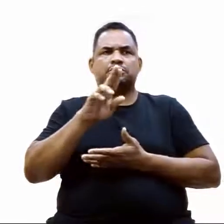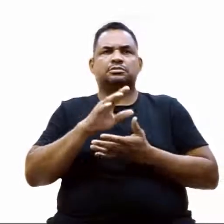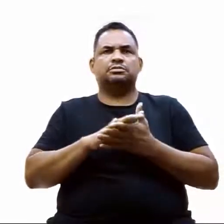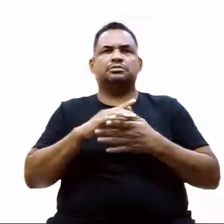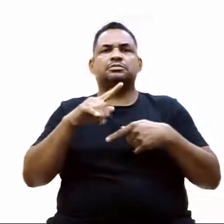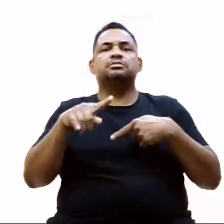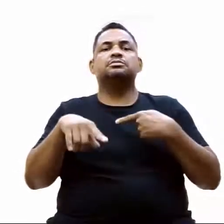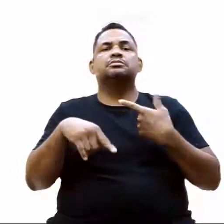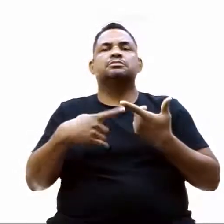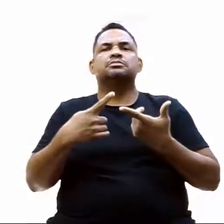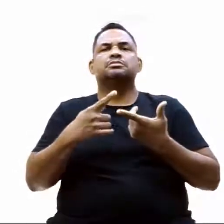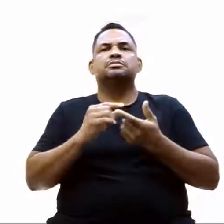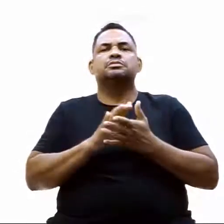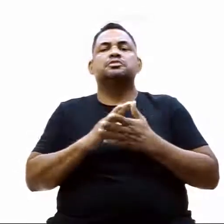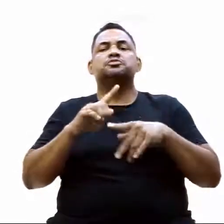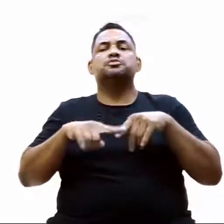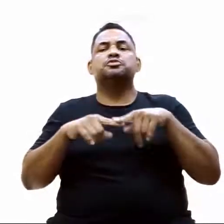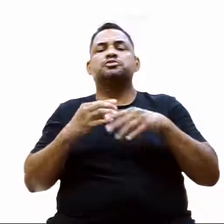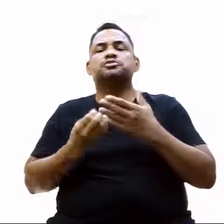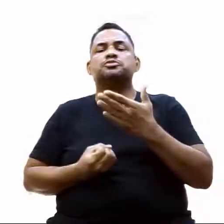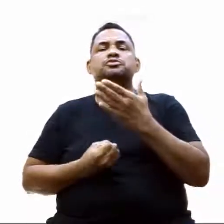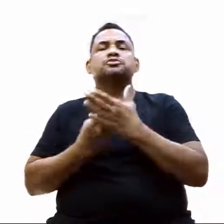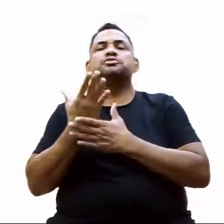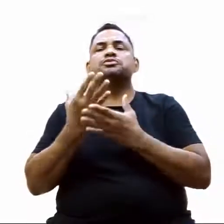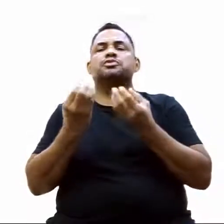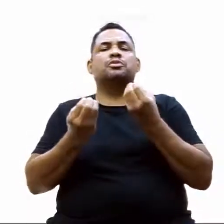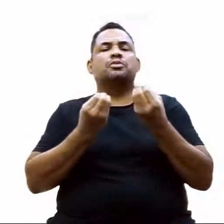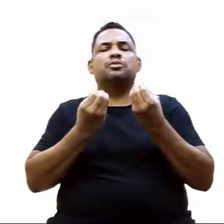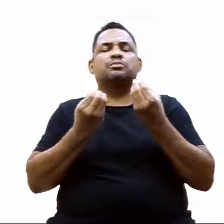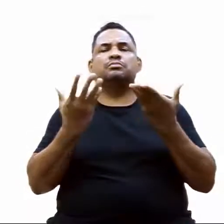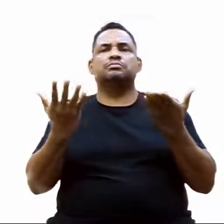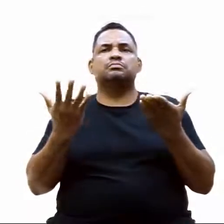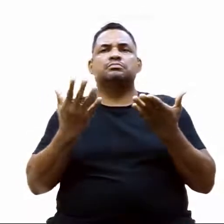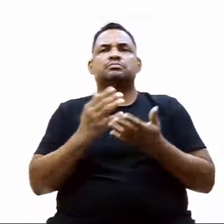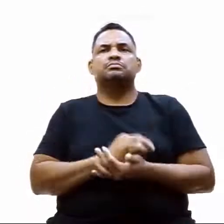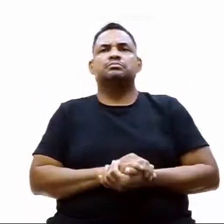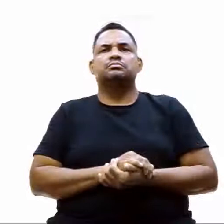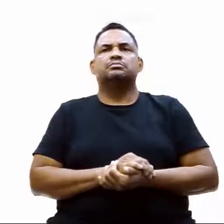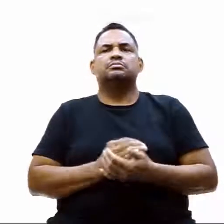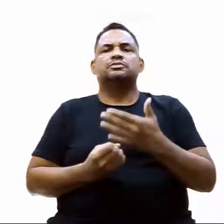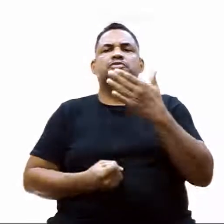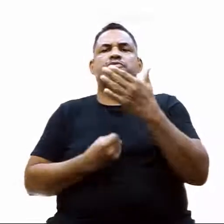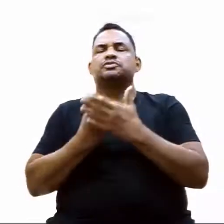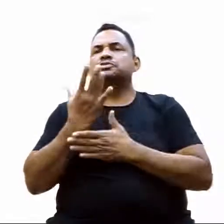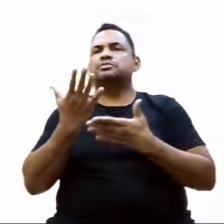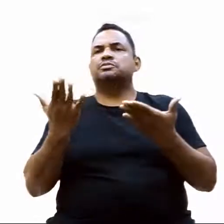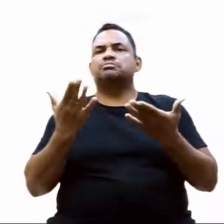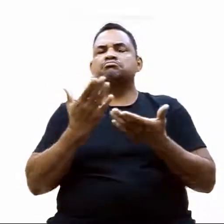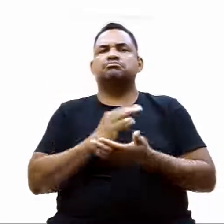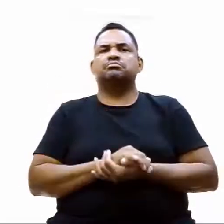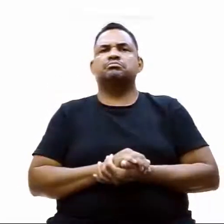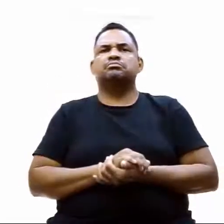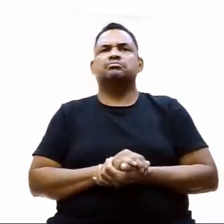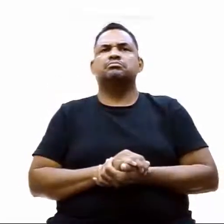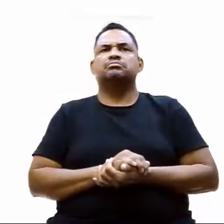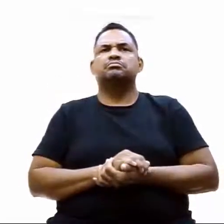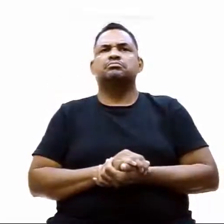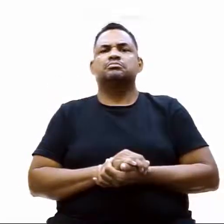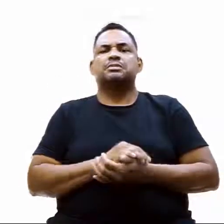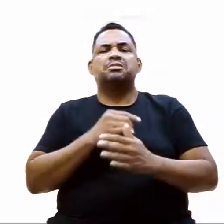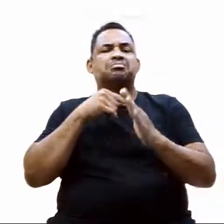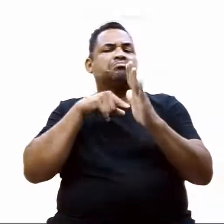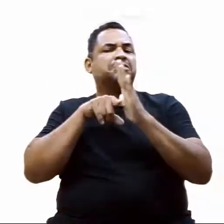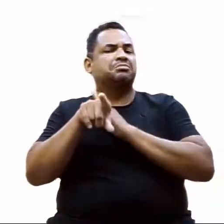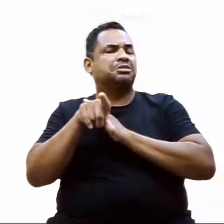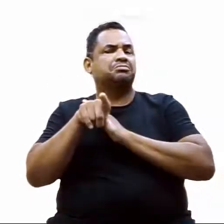onde vêm os produtos? Quer dizer, os produtos que são gerados. É uma incógnita, quer